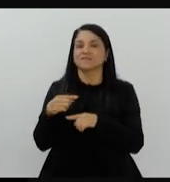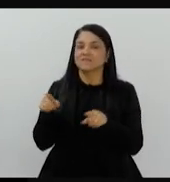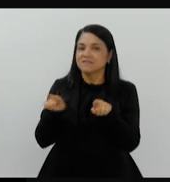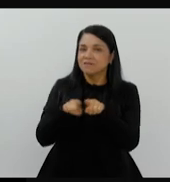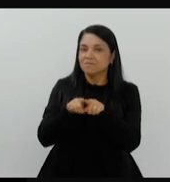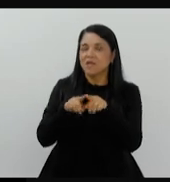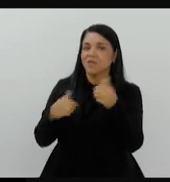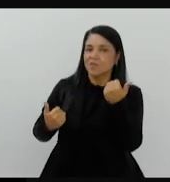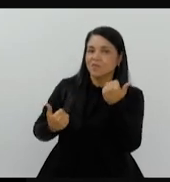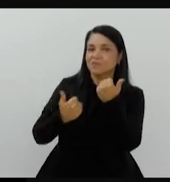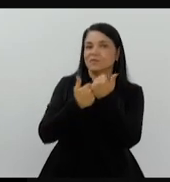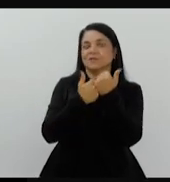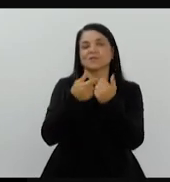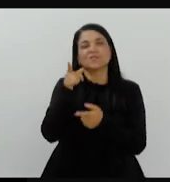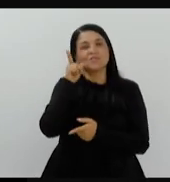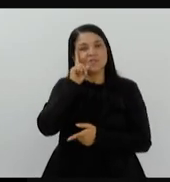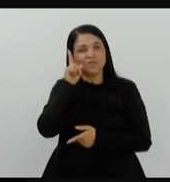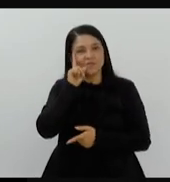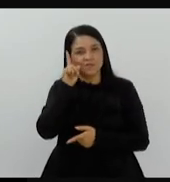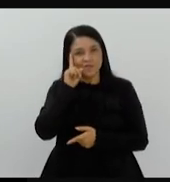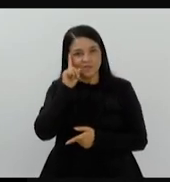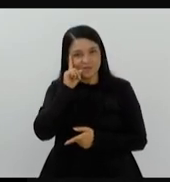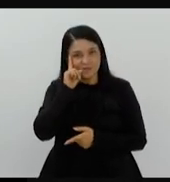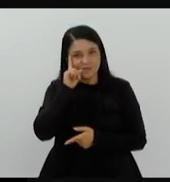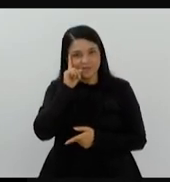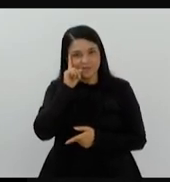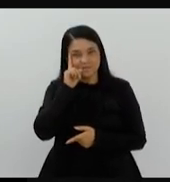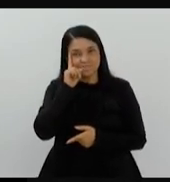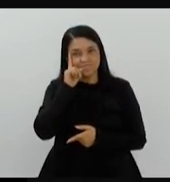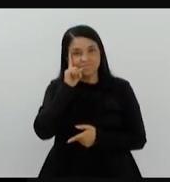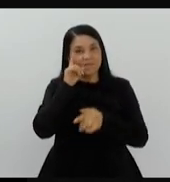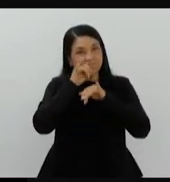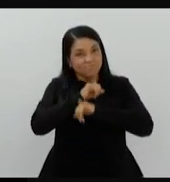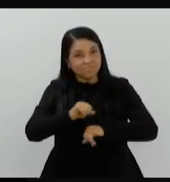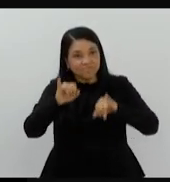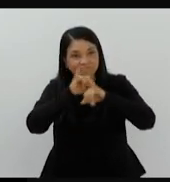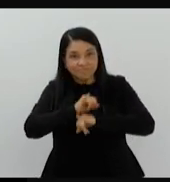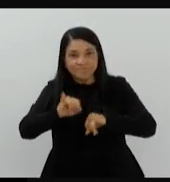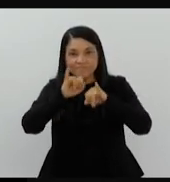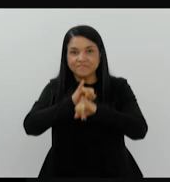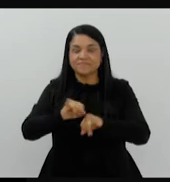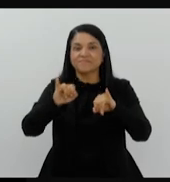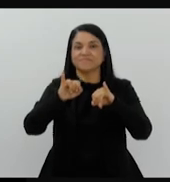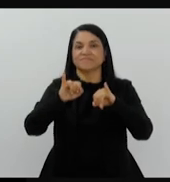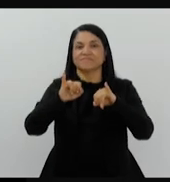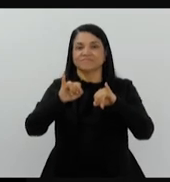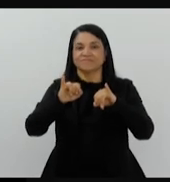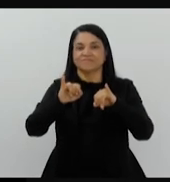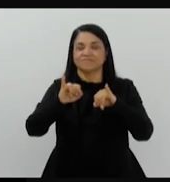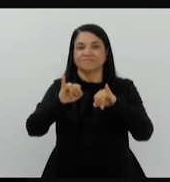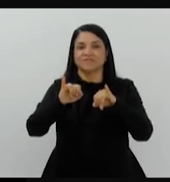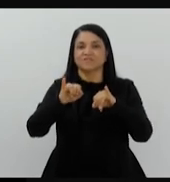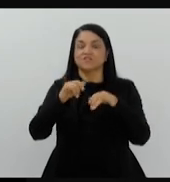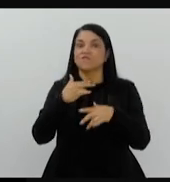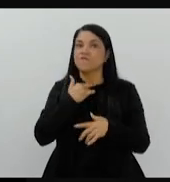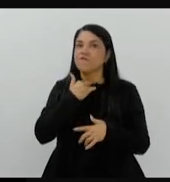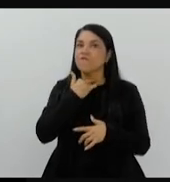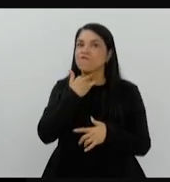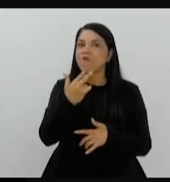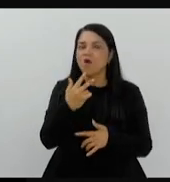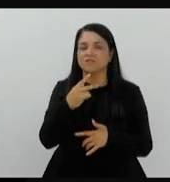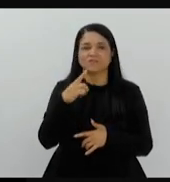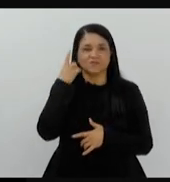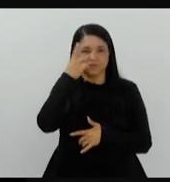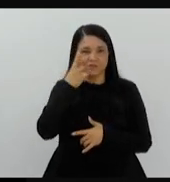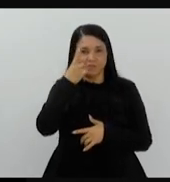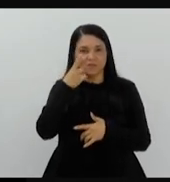aí no nosso dia a dia, né, para fazer chegar também, né, as nossas vozes